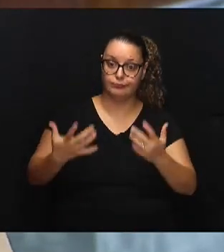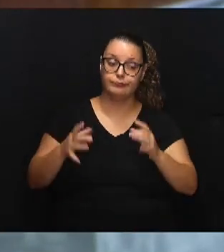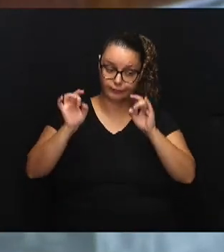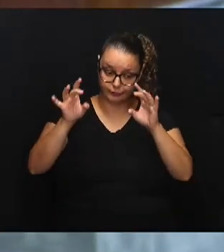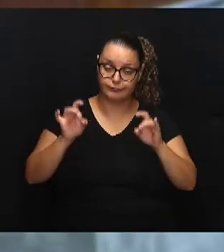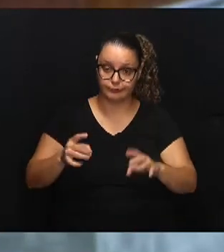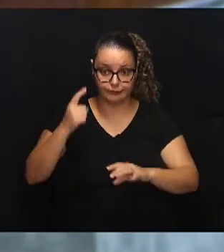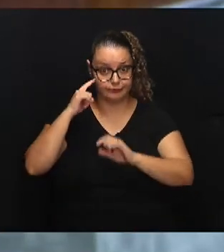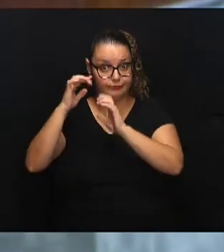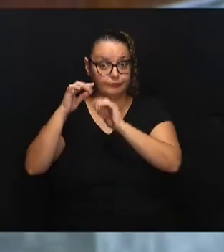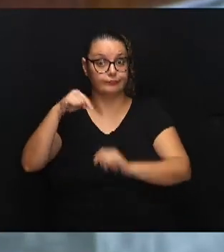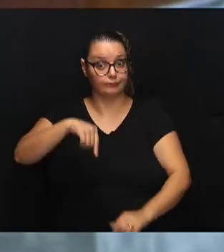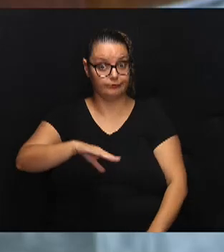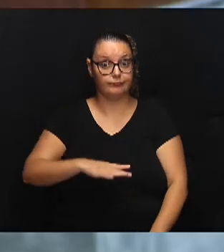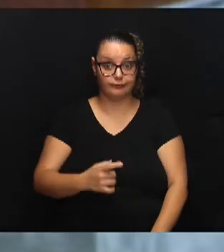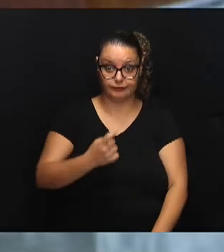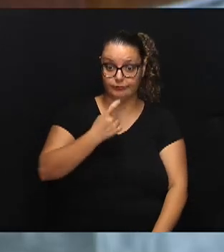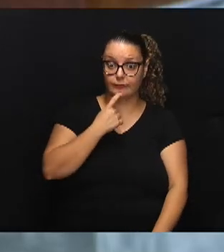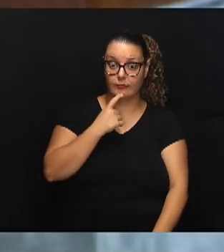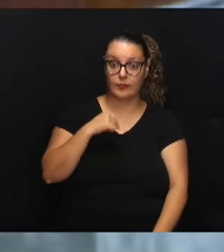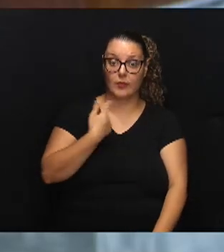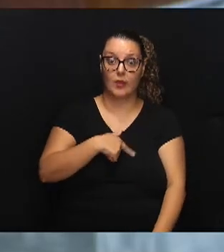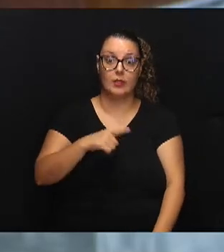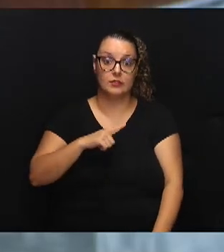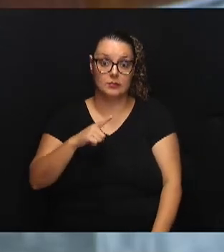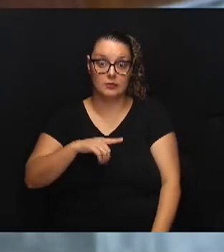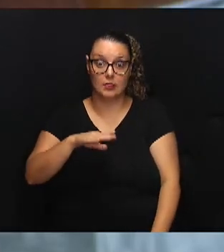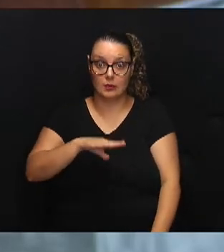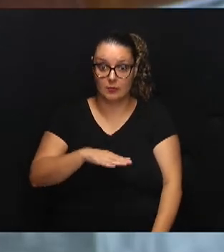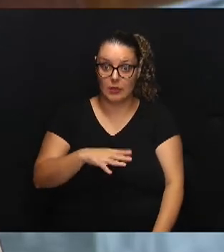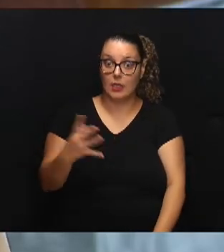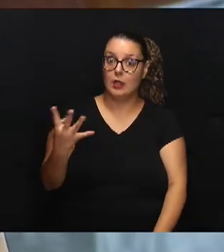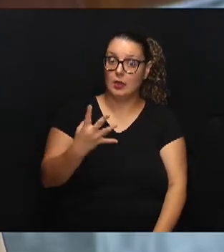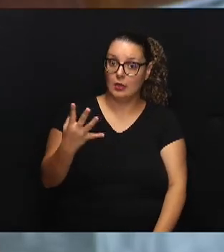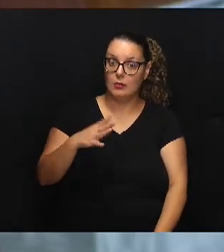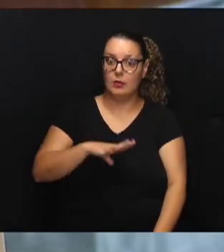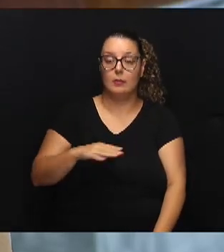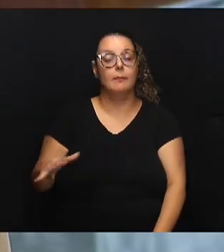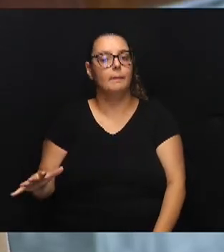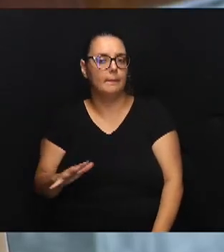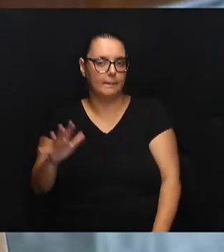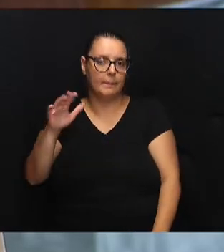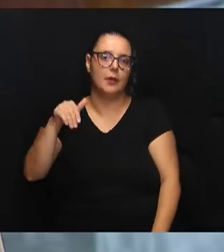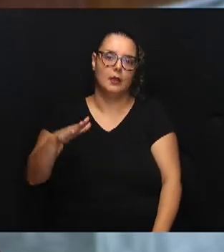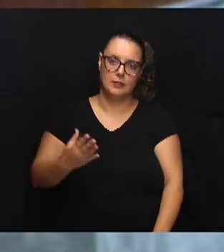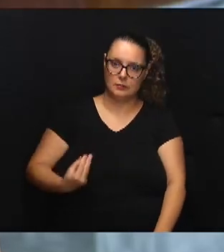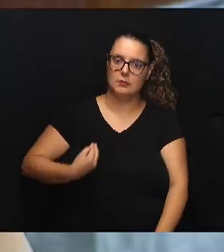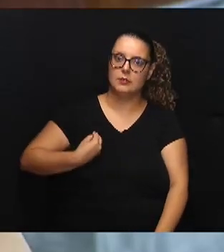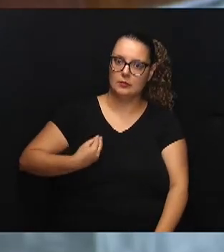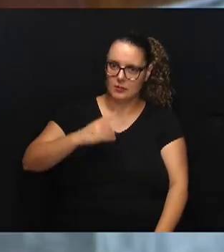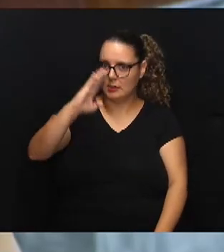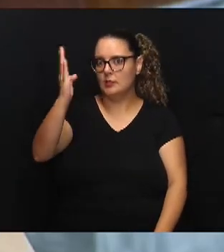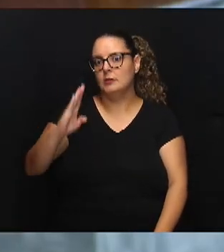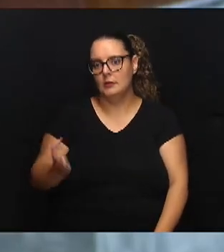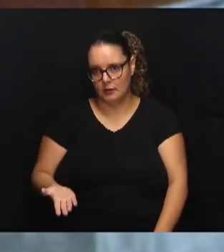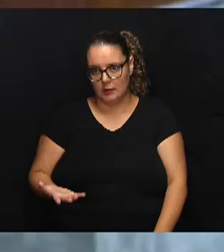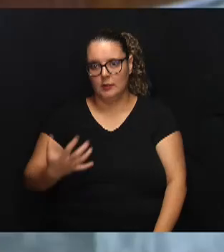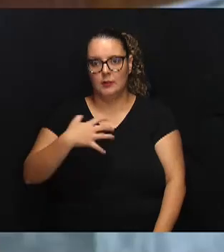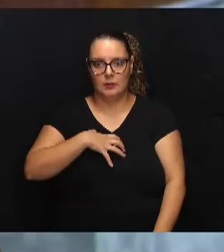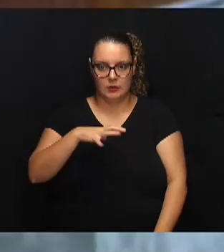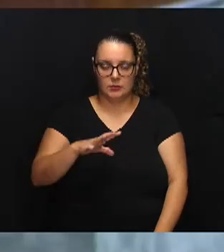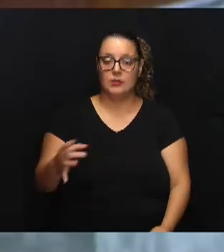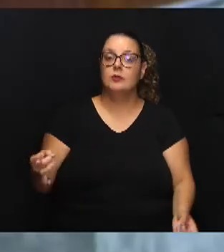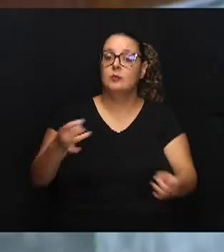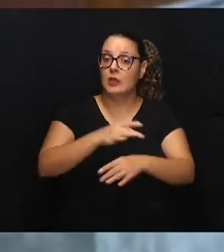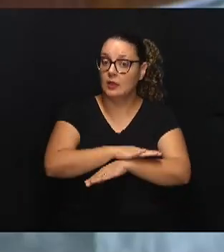especialmente pensando que aqui em Campinas nós temos uma cidade que é a 4ª cidade mais cara para se viver do Brasil. Então, uma forma de